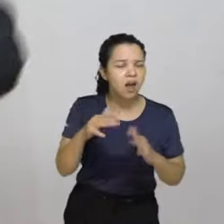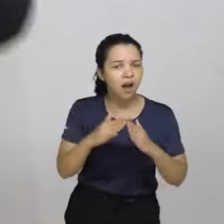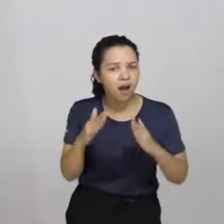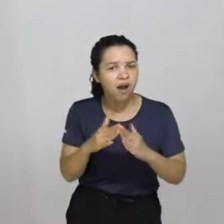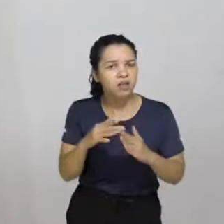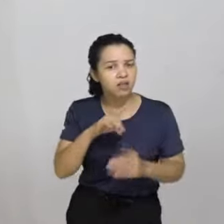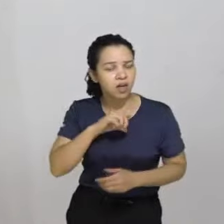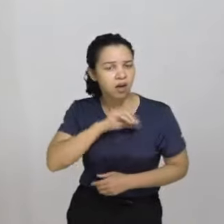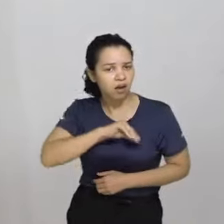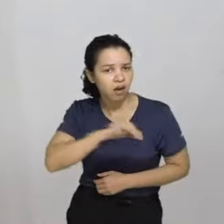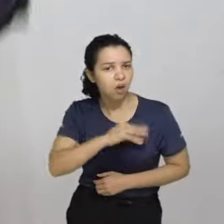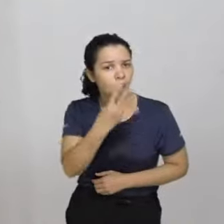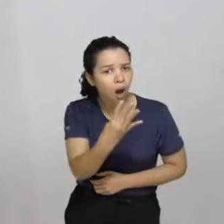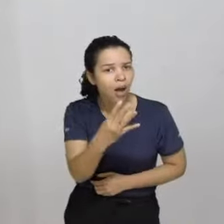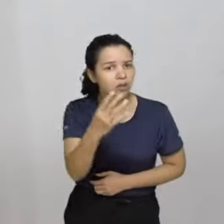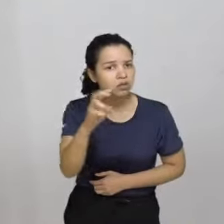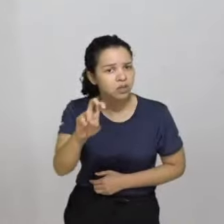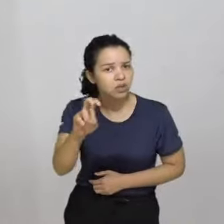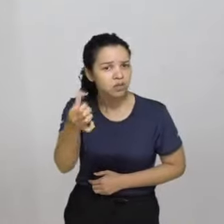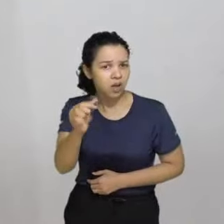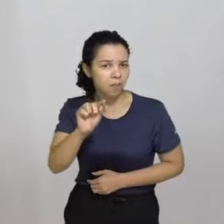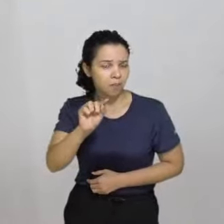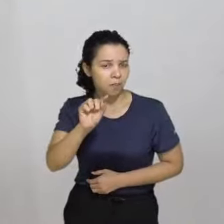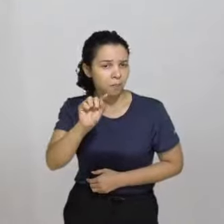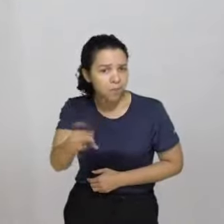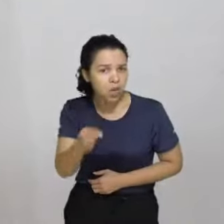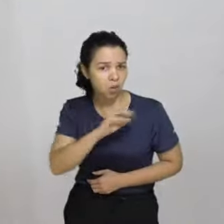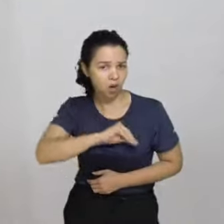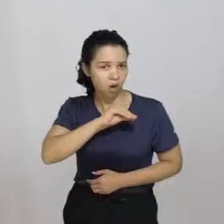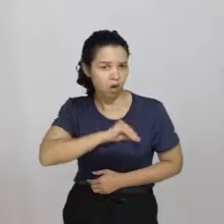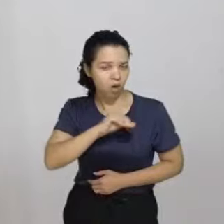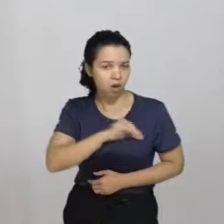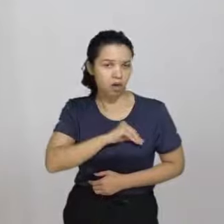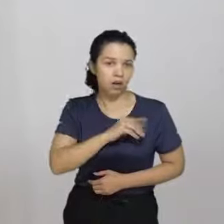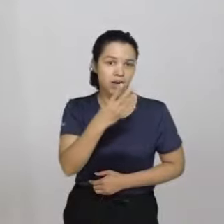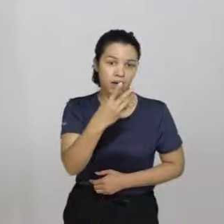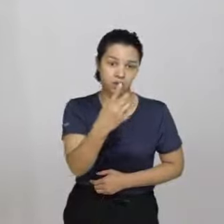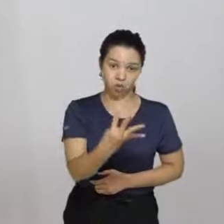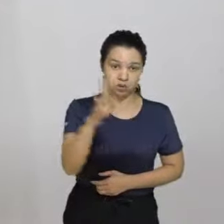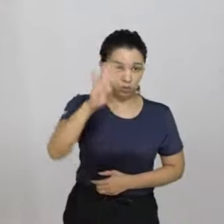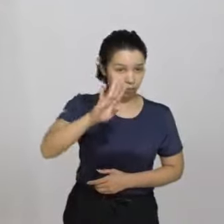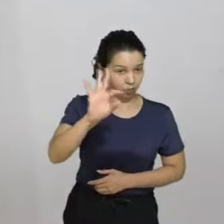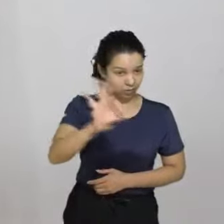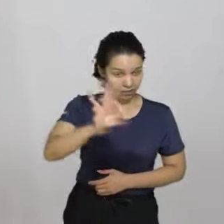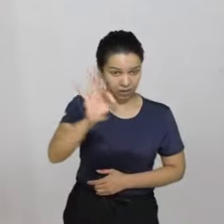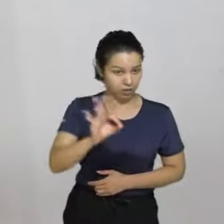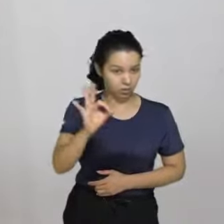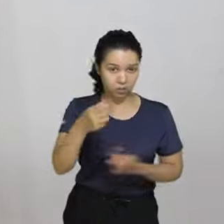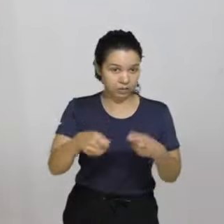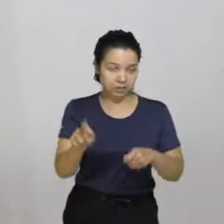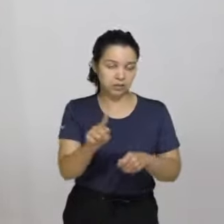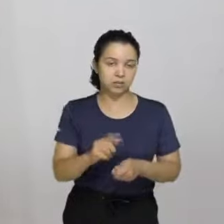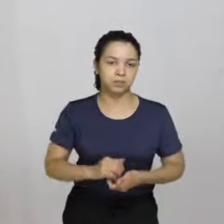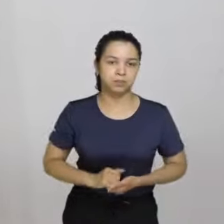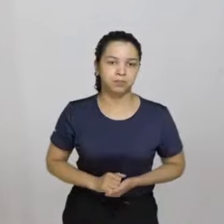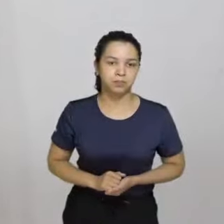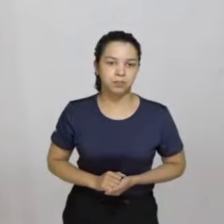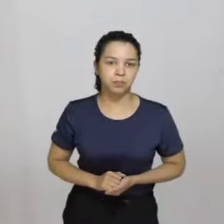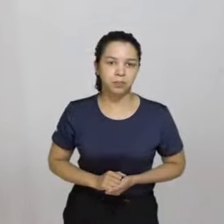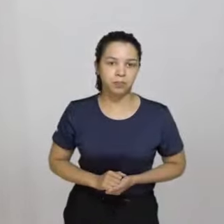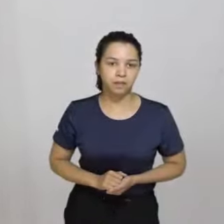reais não merece que seja descontado 14%. Vossa Excelência tem o